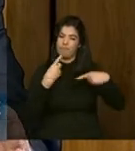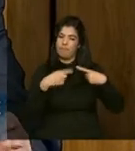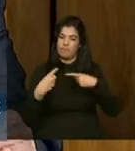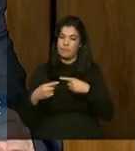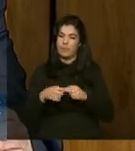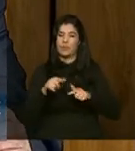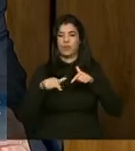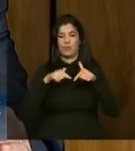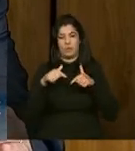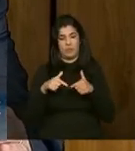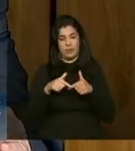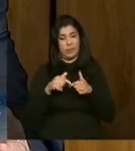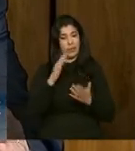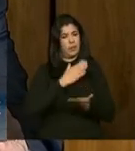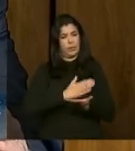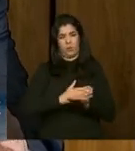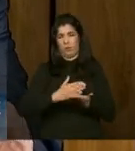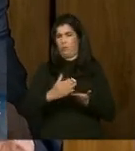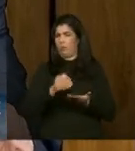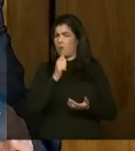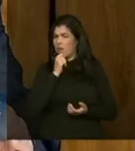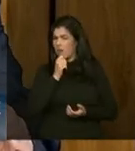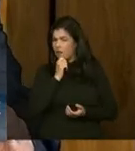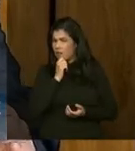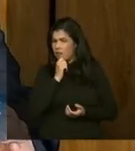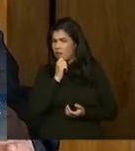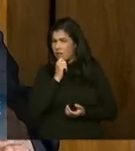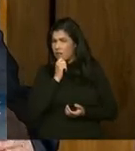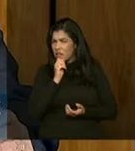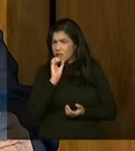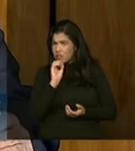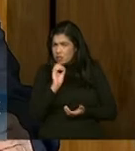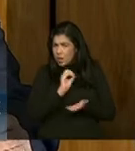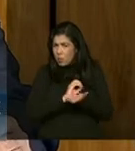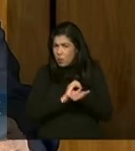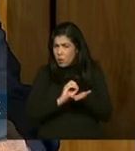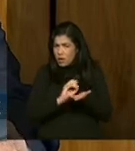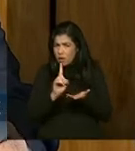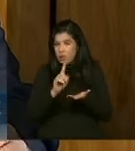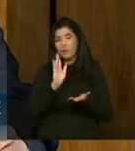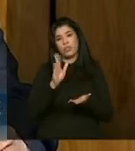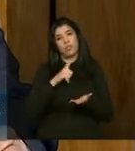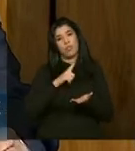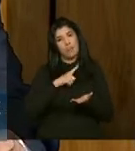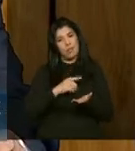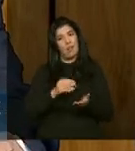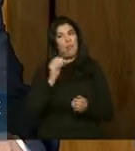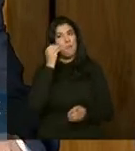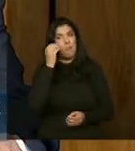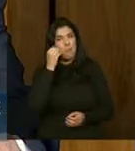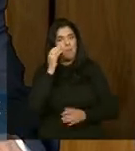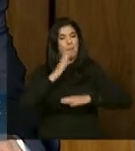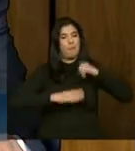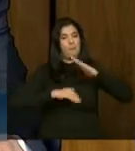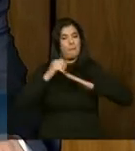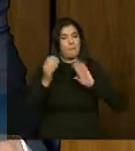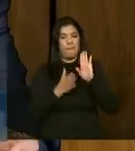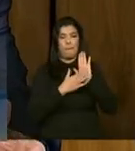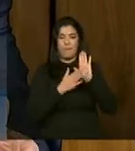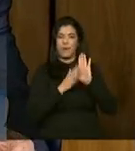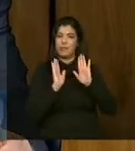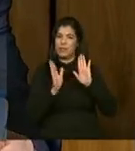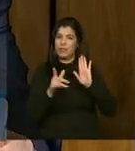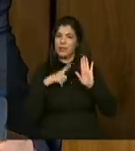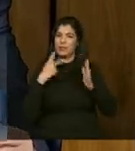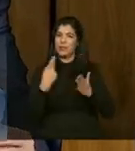começando a partir de um ponto zero. Nós estamos começando a partir de propostas concretas, propostas viáveis, que